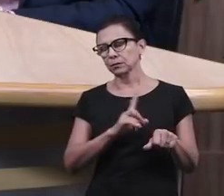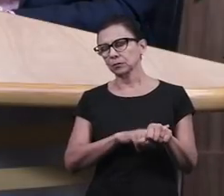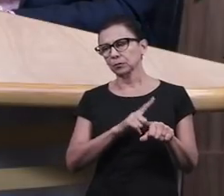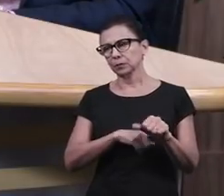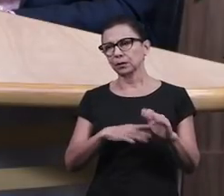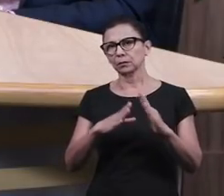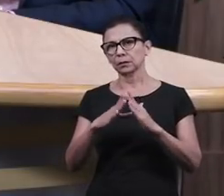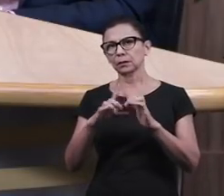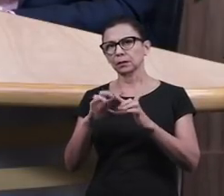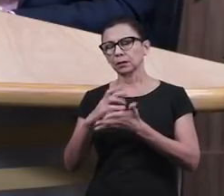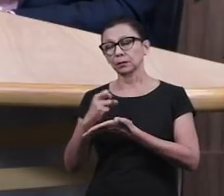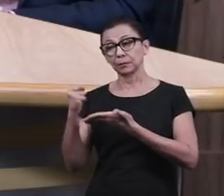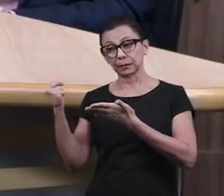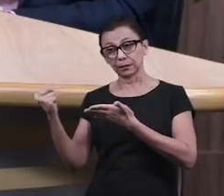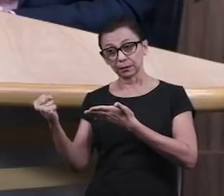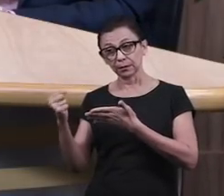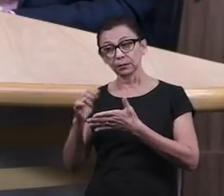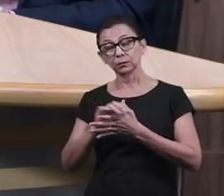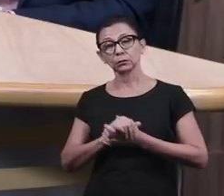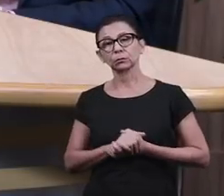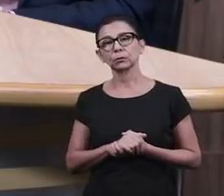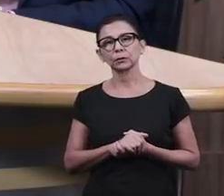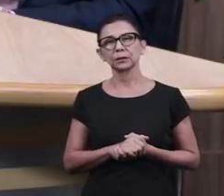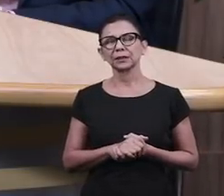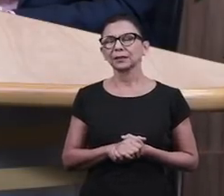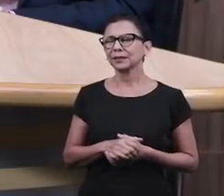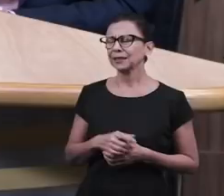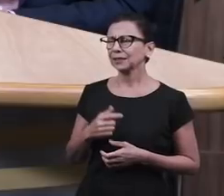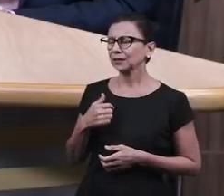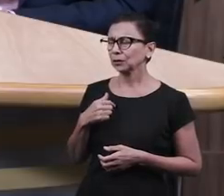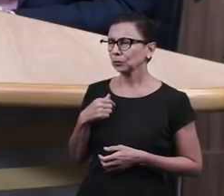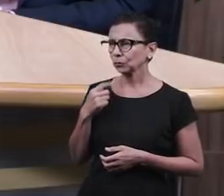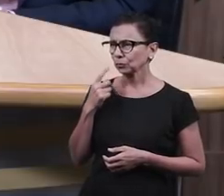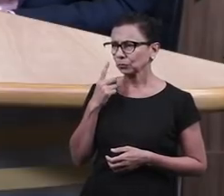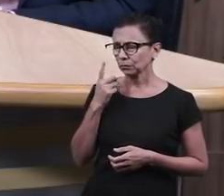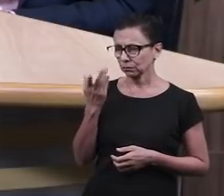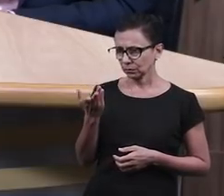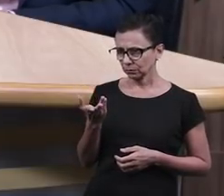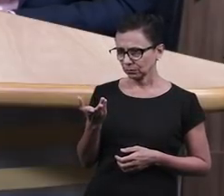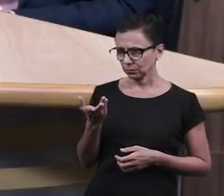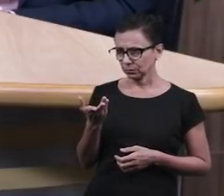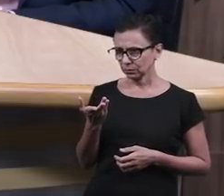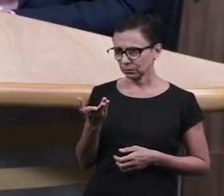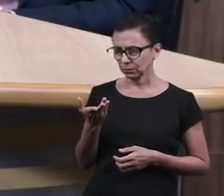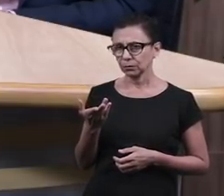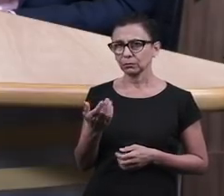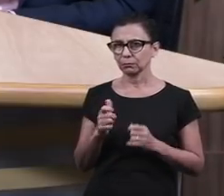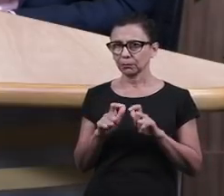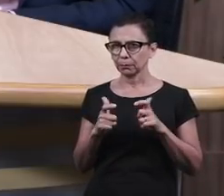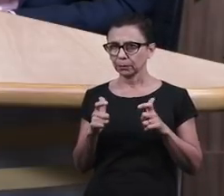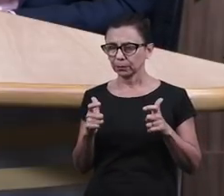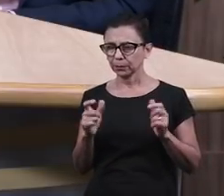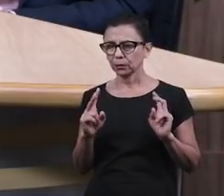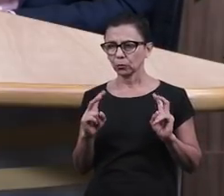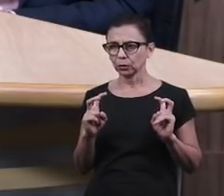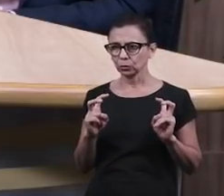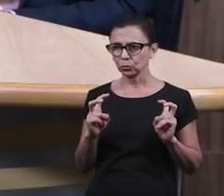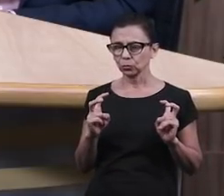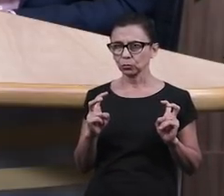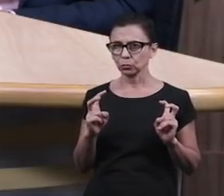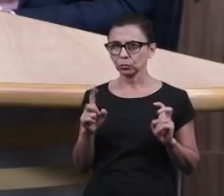igreja e do... Eu tô ampliando aqui, a gente trabalha muito com a